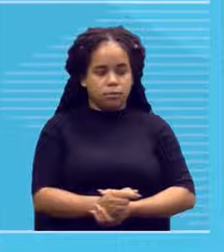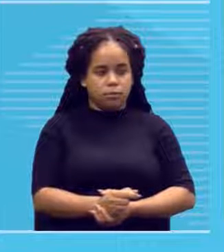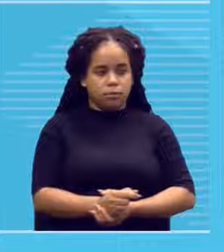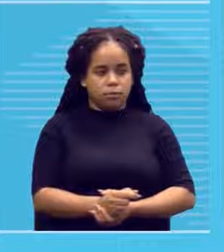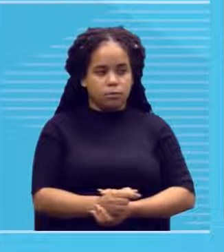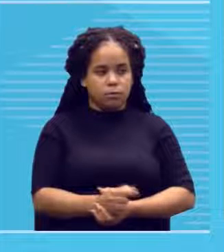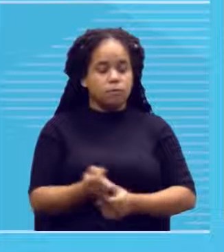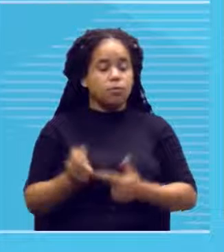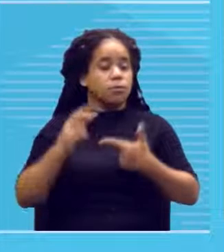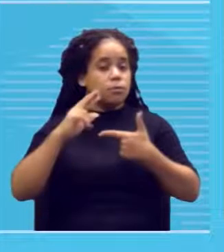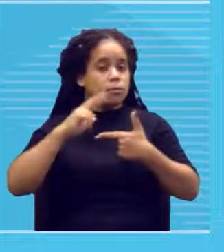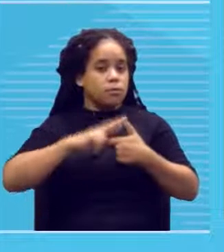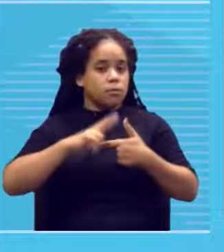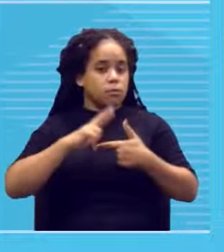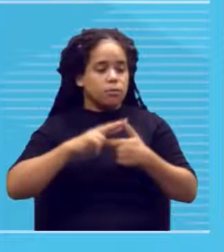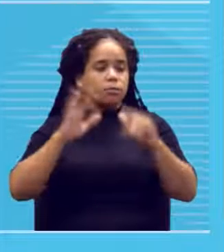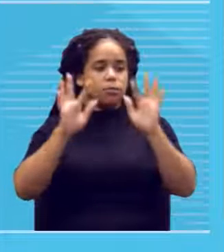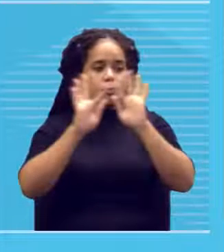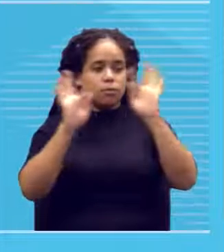fórmula